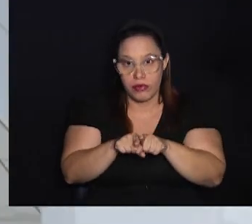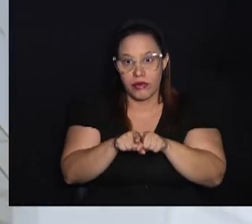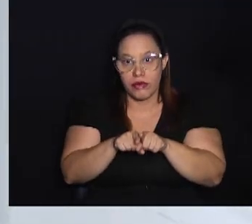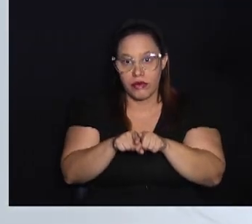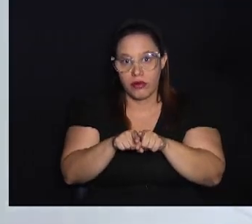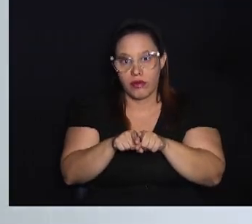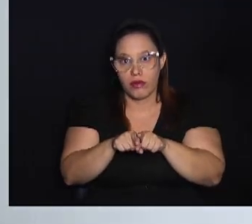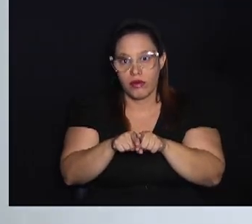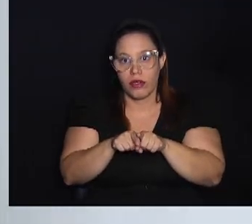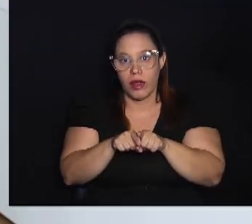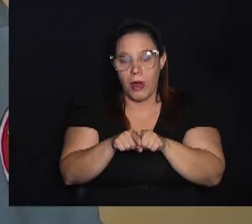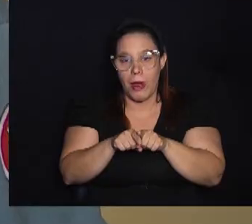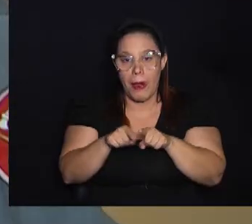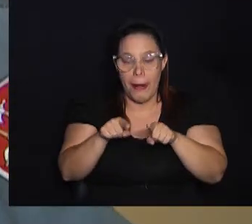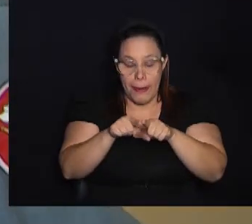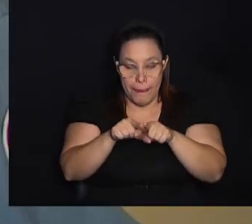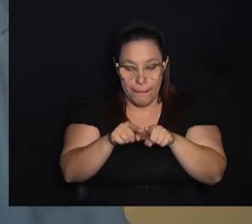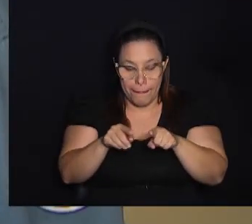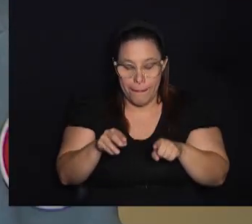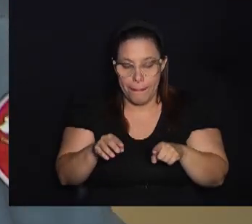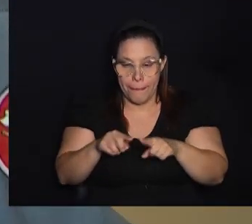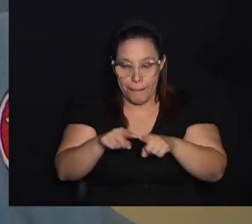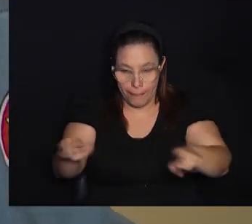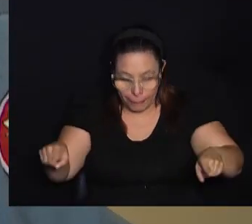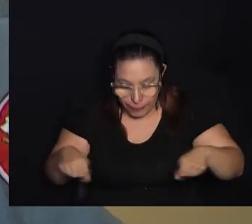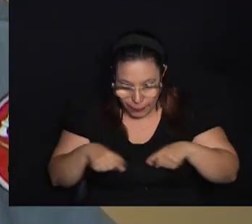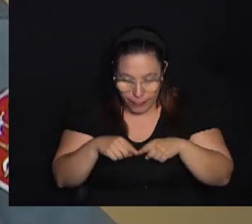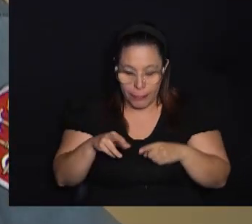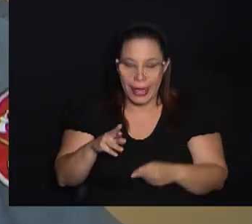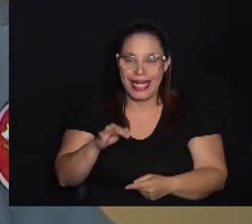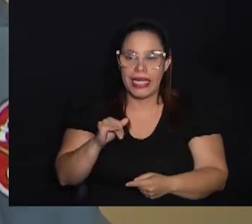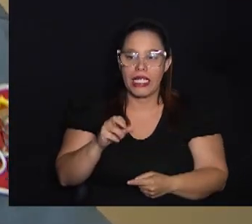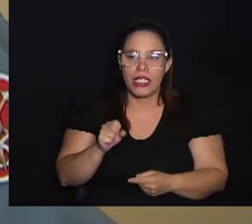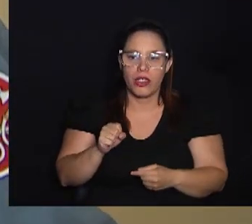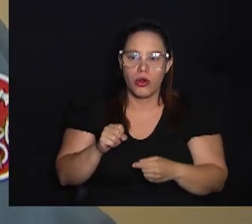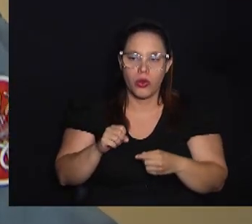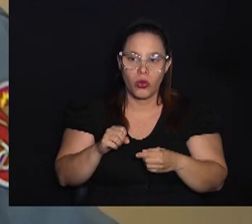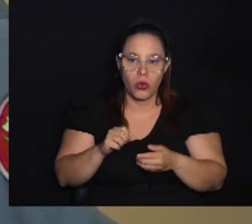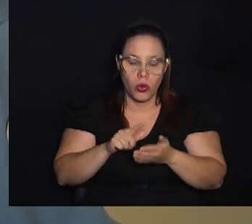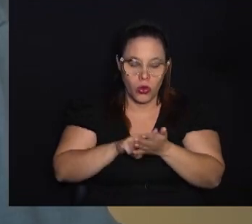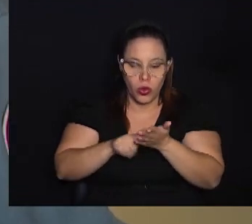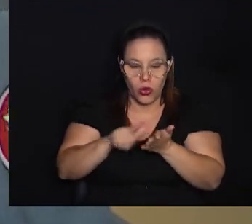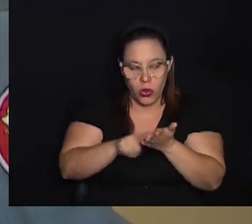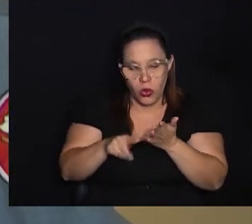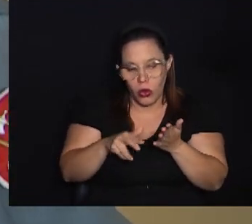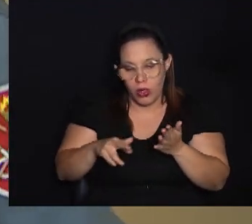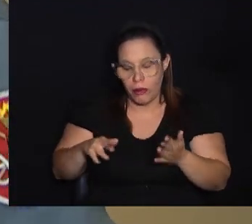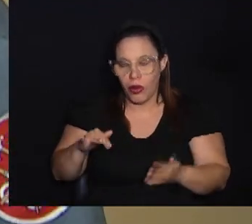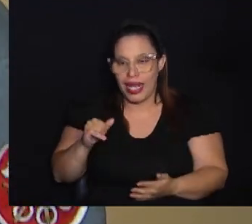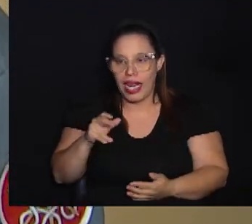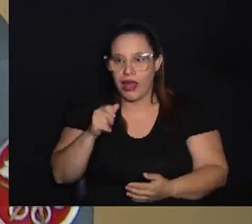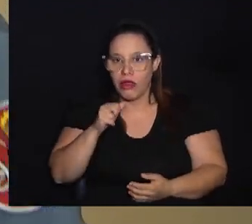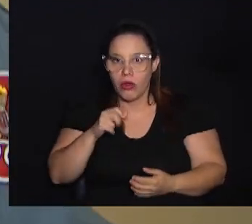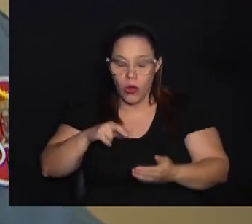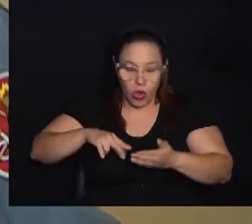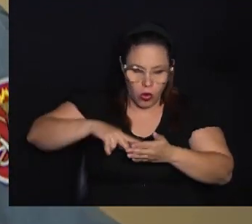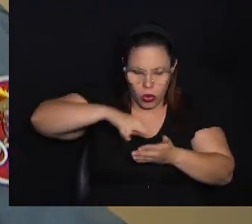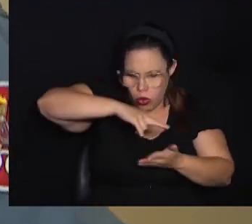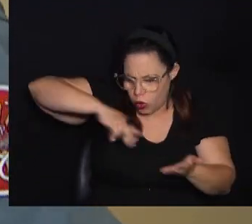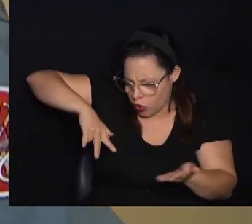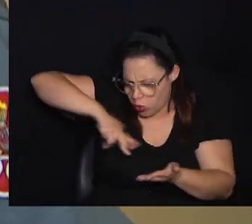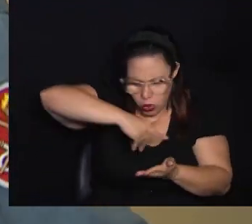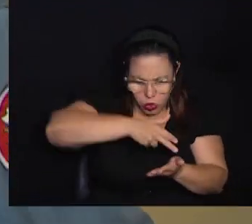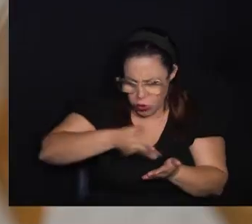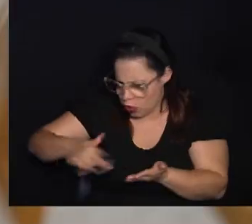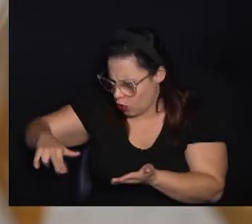dizer assim, banheiro molhado. Acabou de estar o banheiro molhado lá. A criança pega, vai correr, vai sair, pode